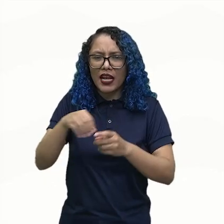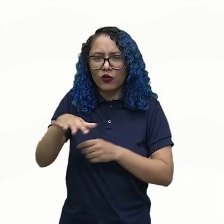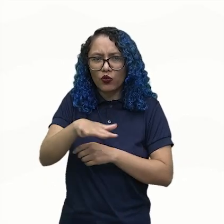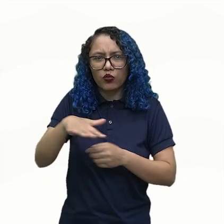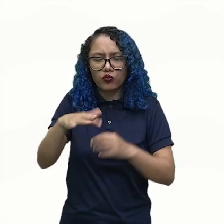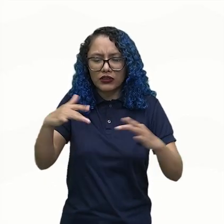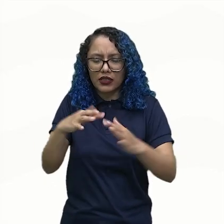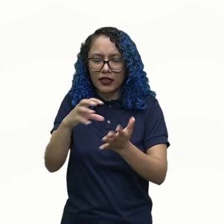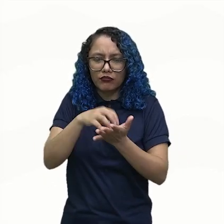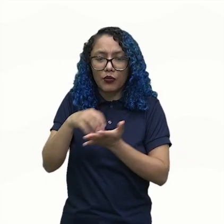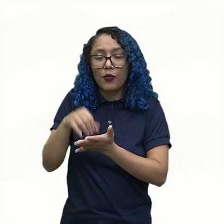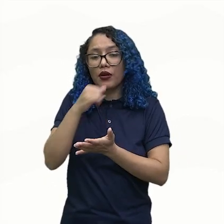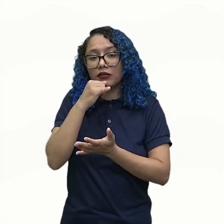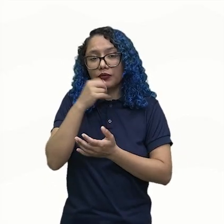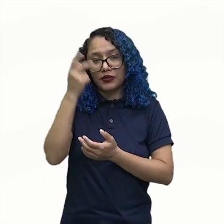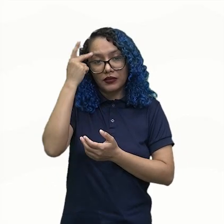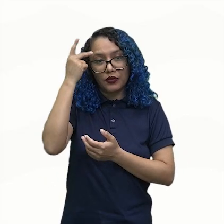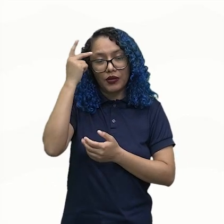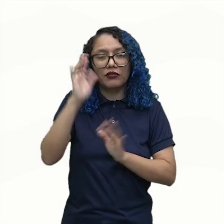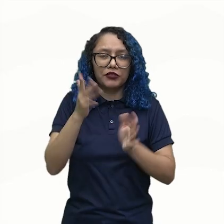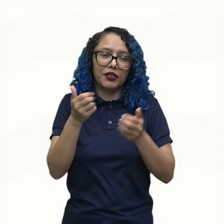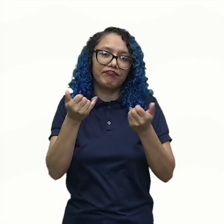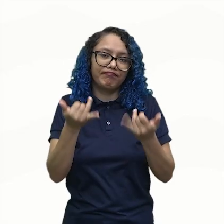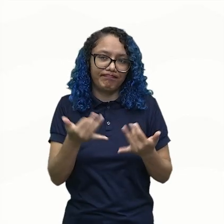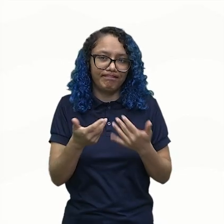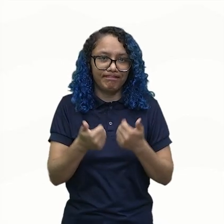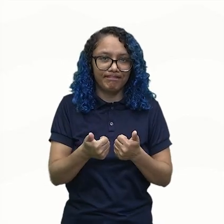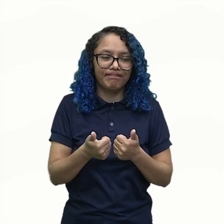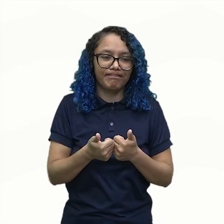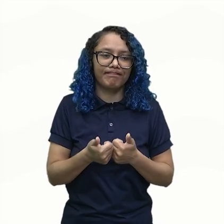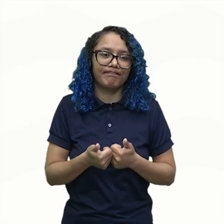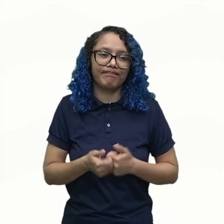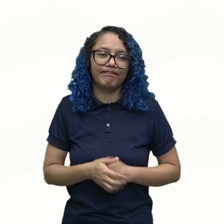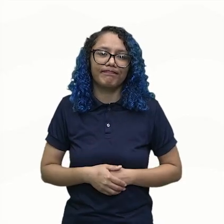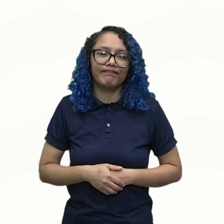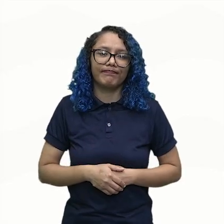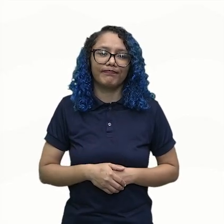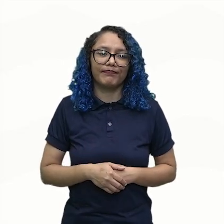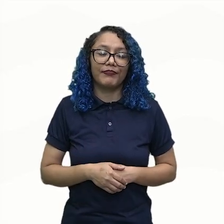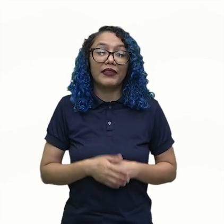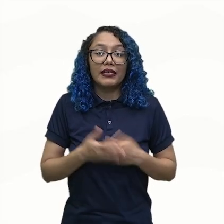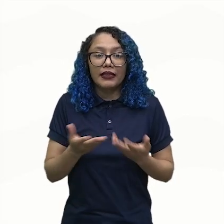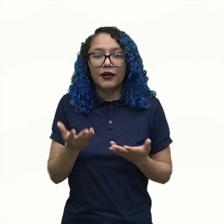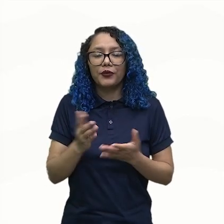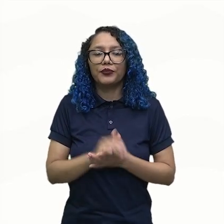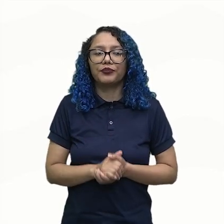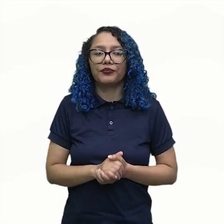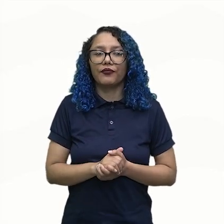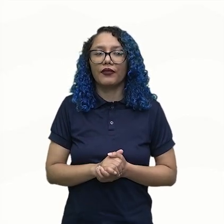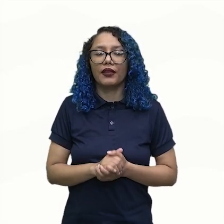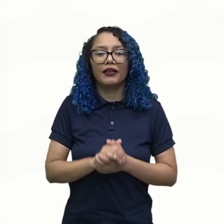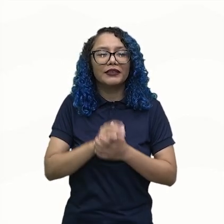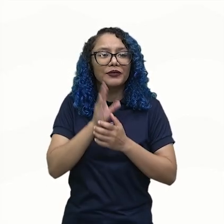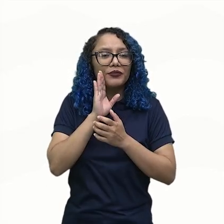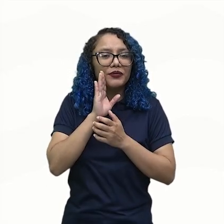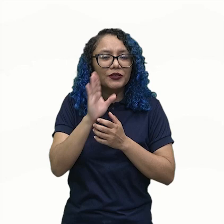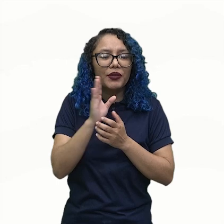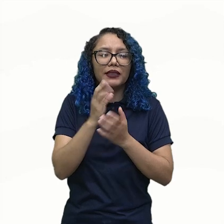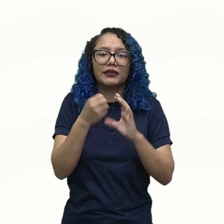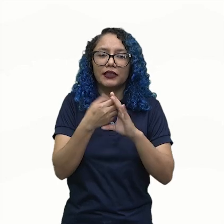urbanos, como por exemplo o caso de São Paulo, que eu acabei de citar para vocês. Então essas são as